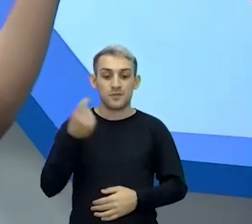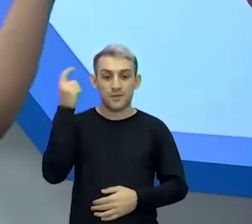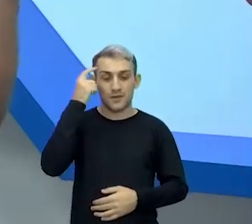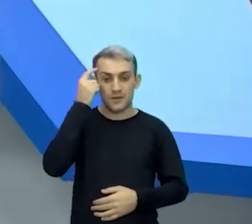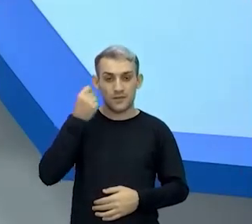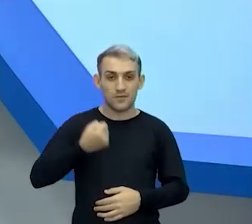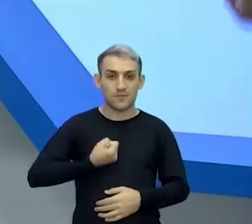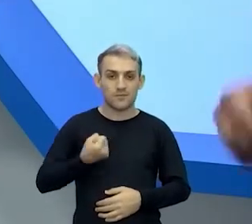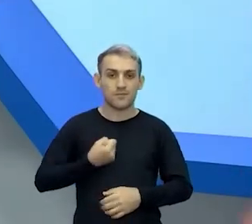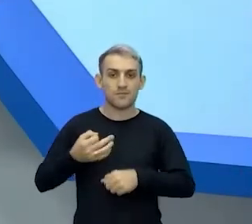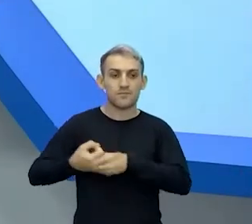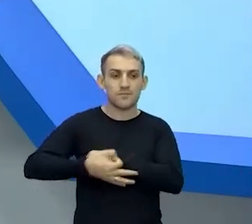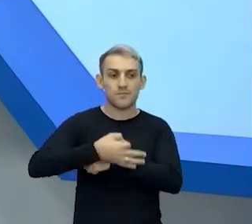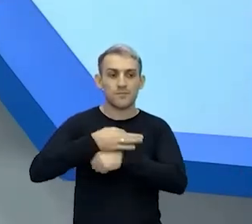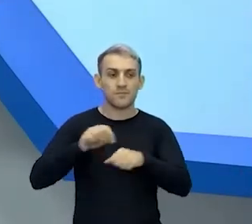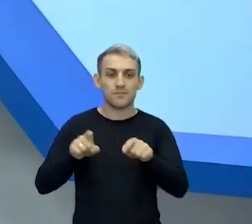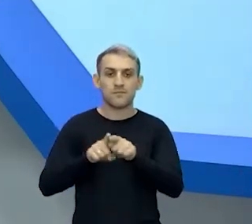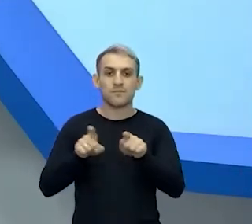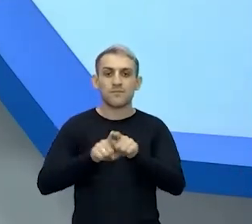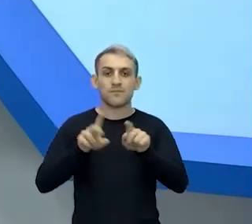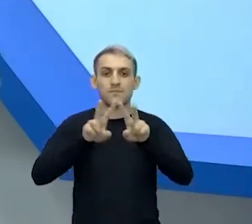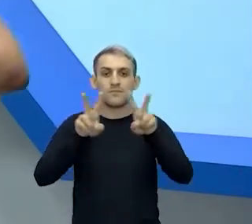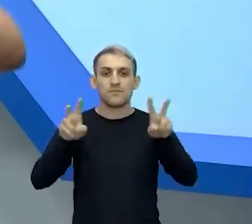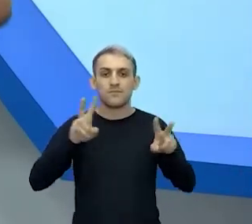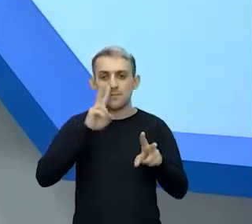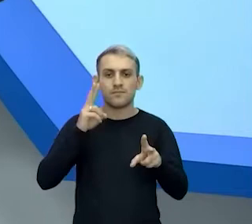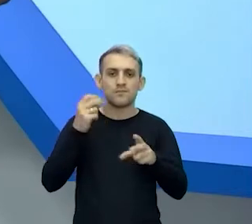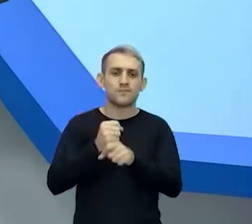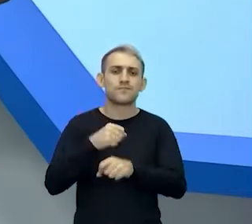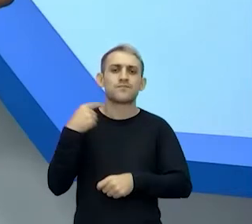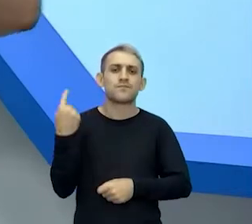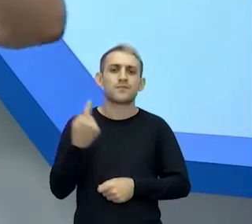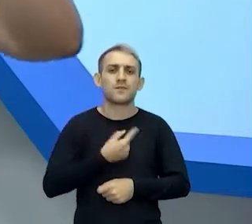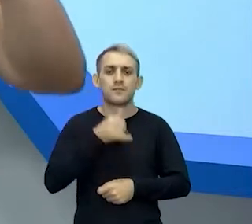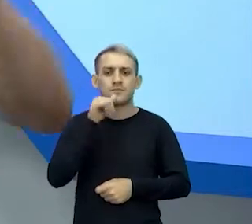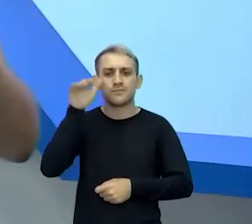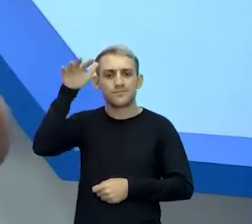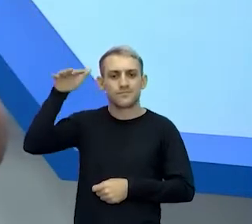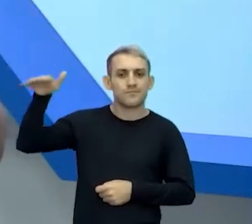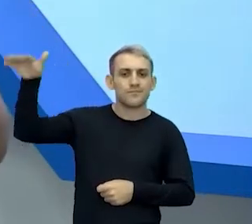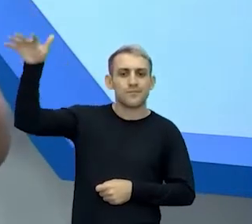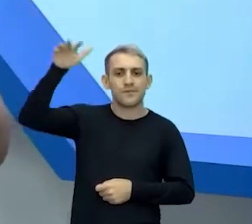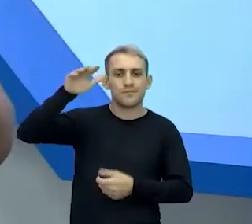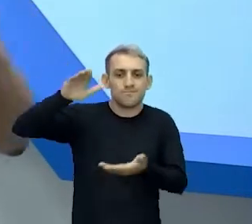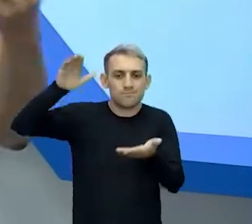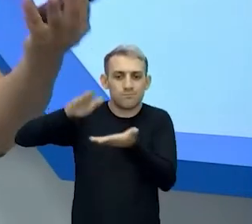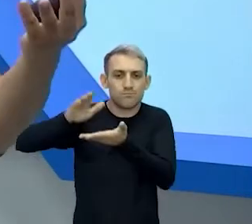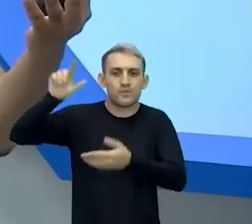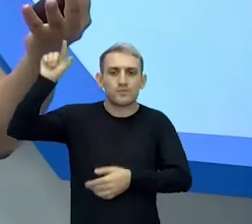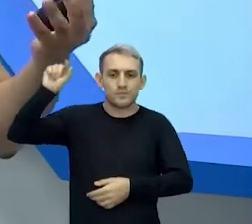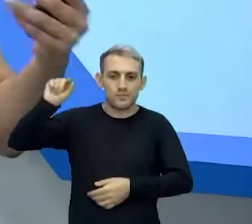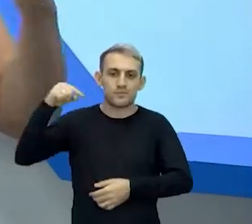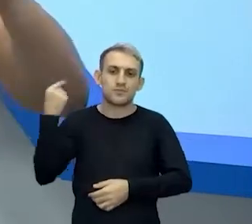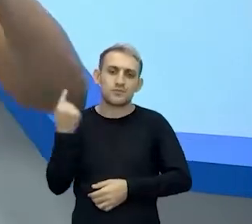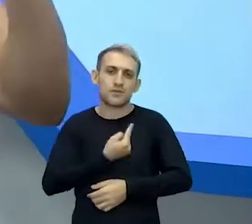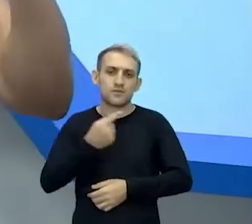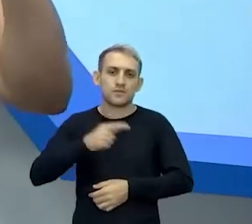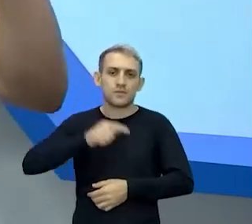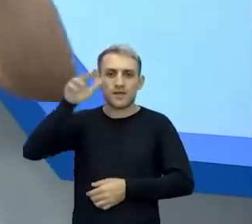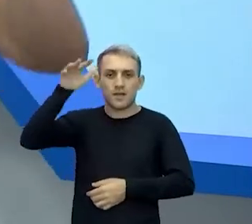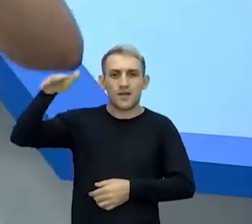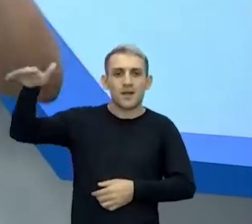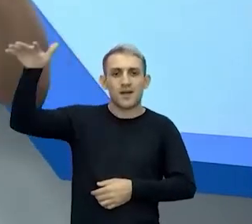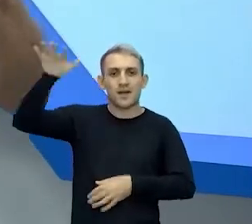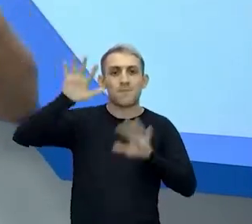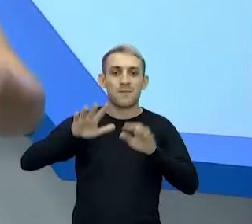de moléculas, essa questão da força exercida, quando a gente está nas alturas, a pressão é reduzida, né? Você tem a área, mas aí